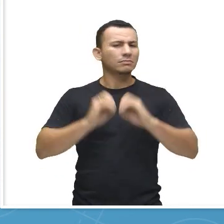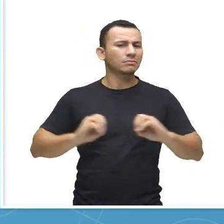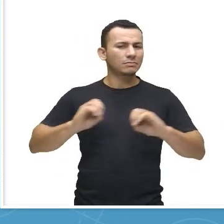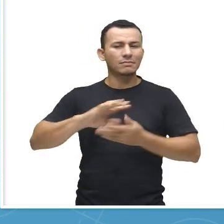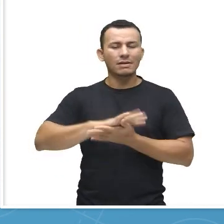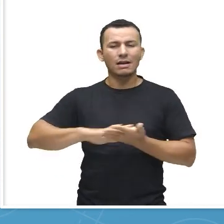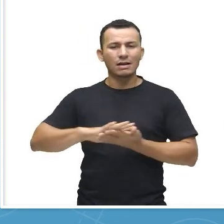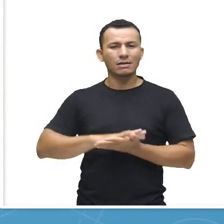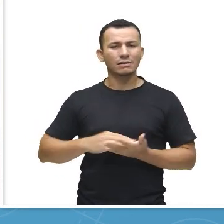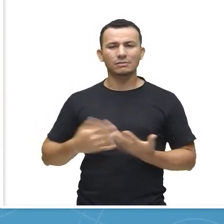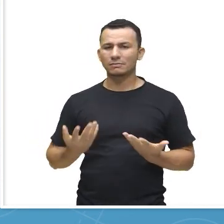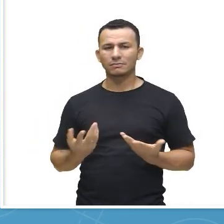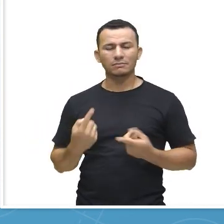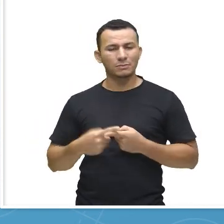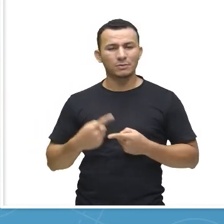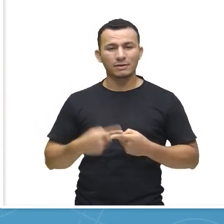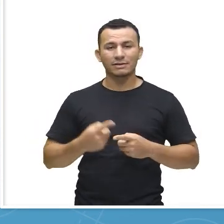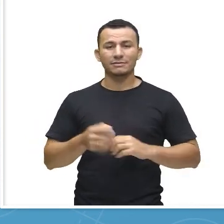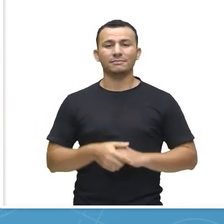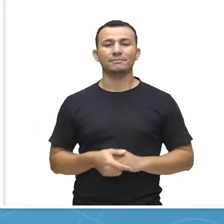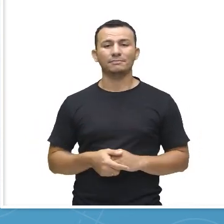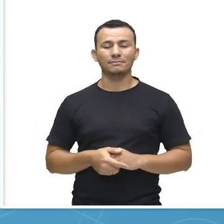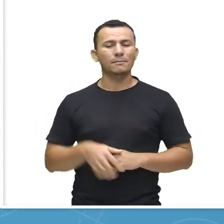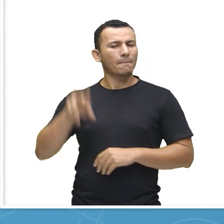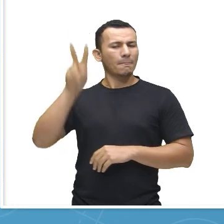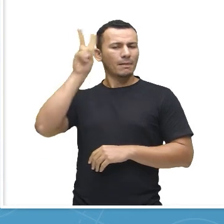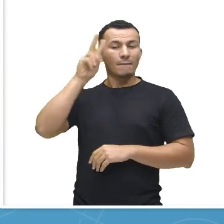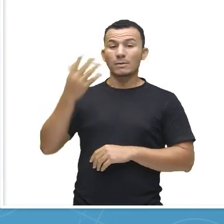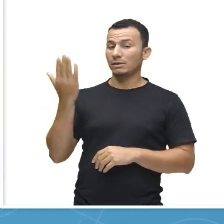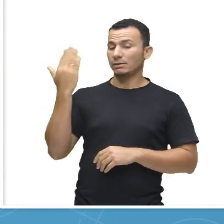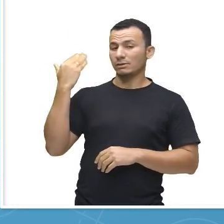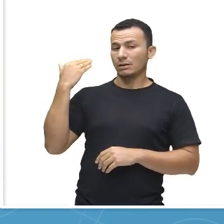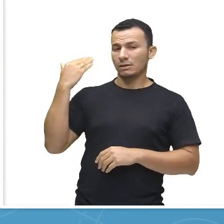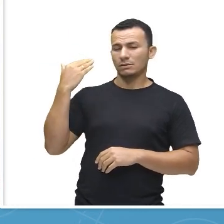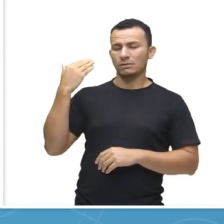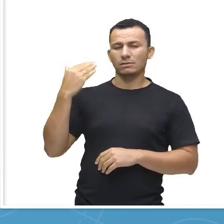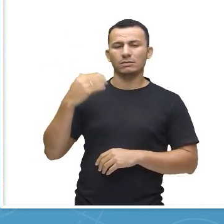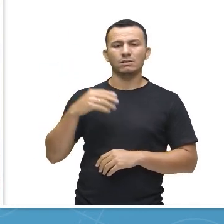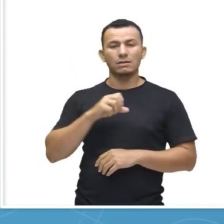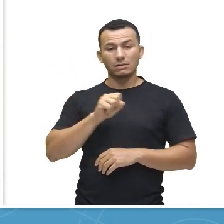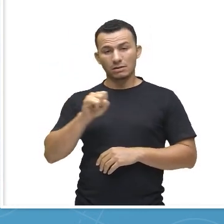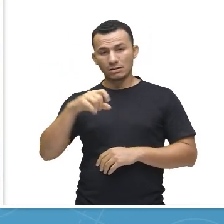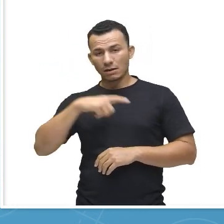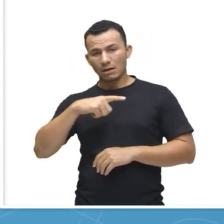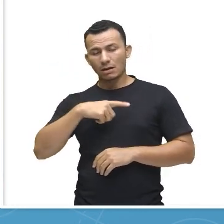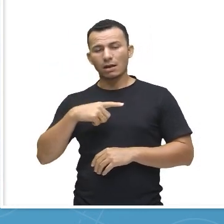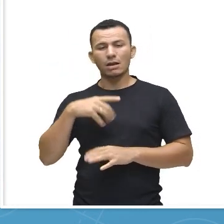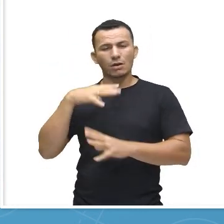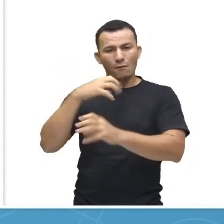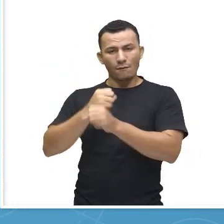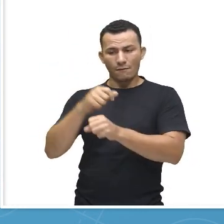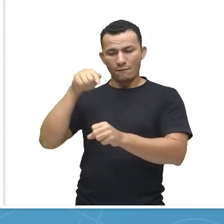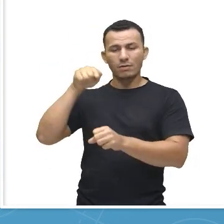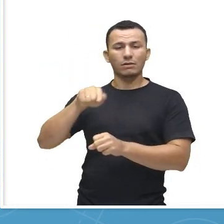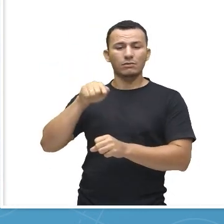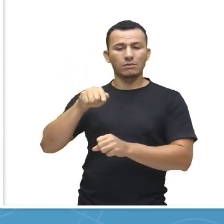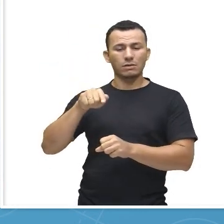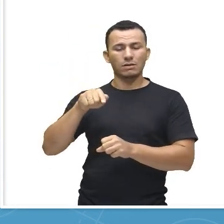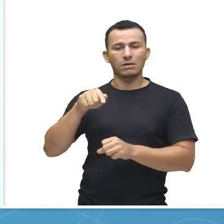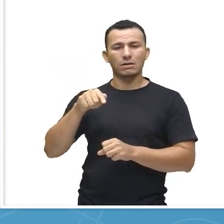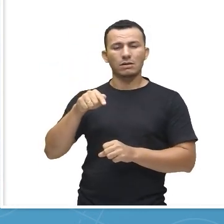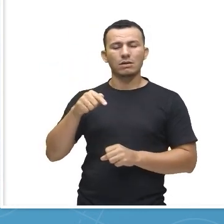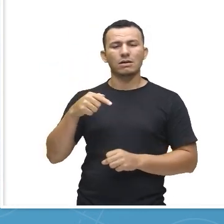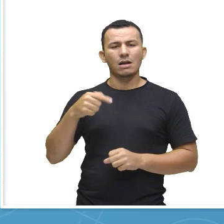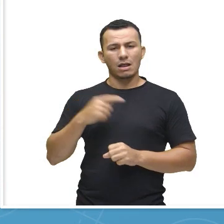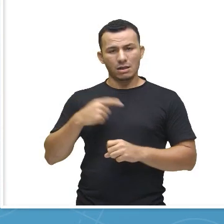igual a essa questão, né? Igual à resolução. Lembra que eu falei para vocês que sempre que a gente obtiver um resultado em fração,